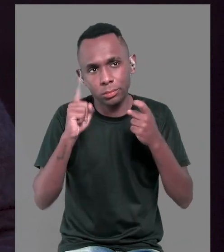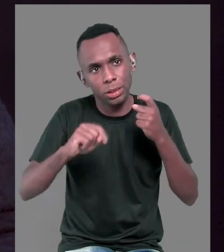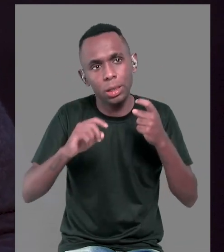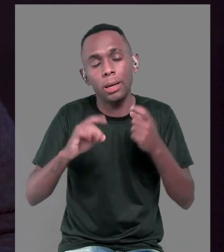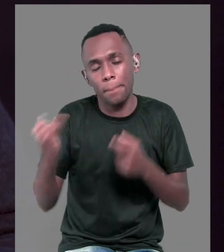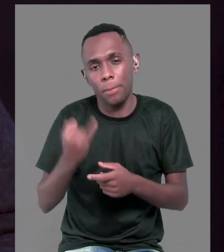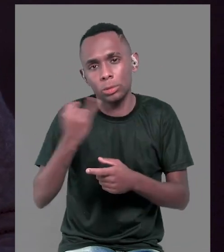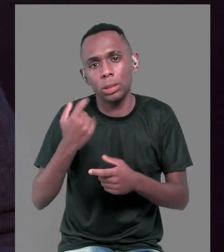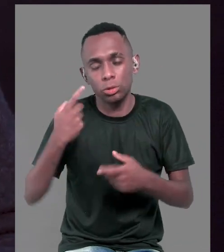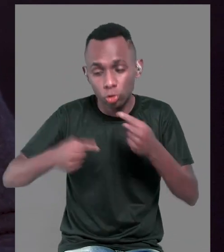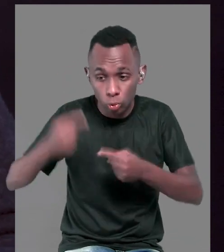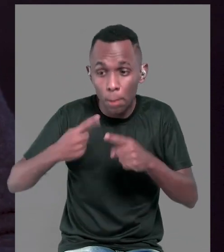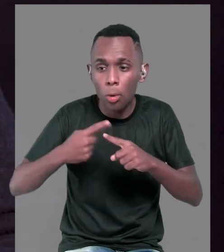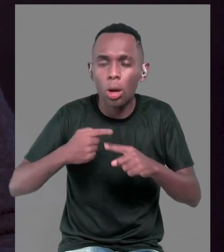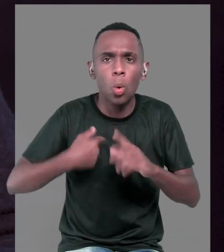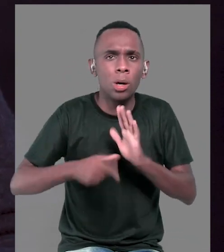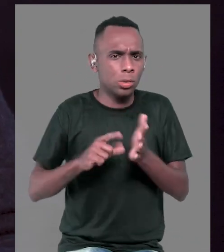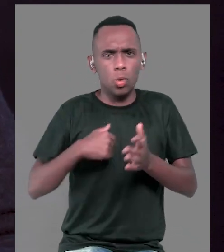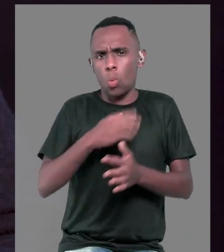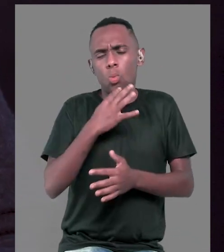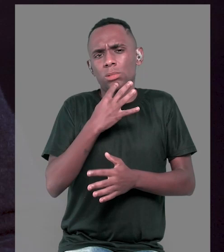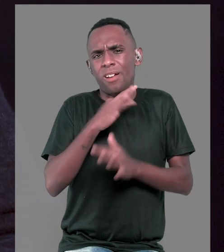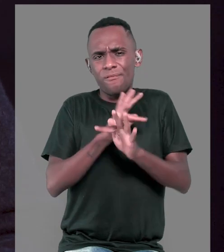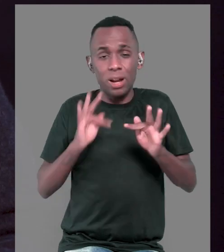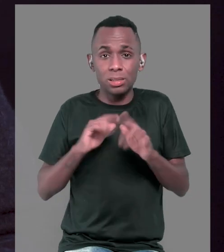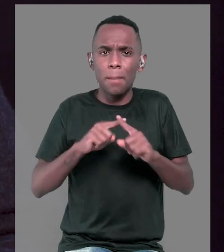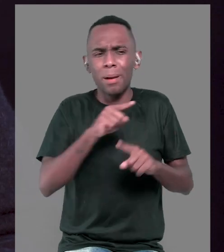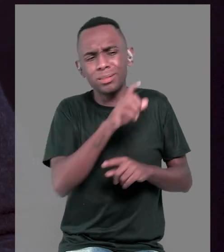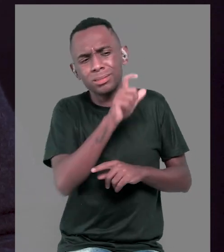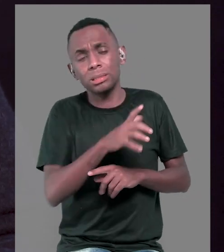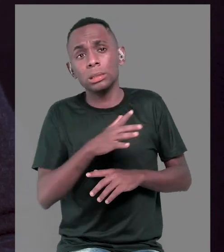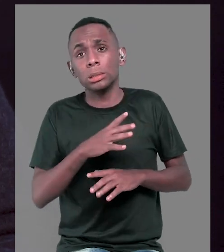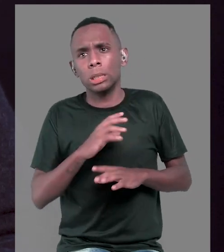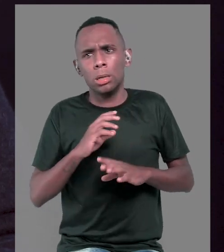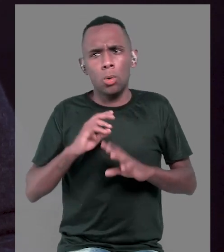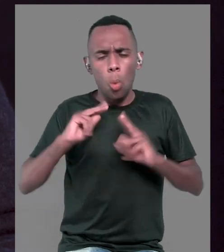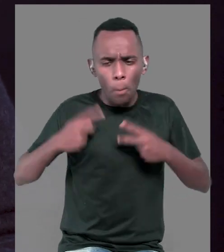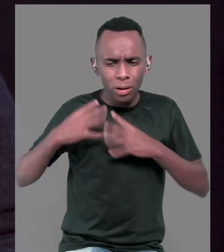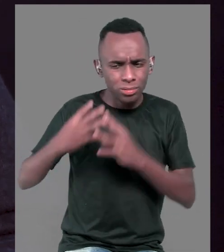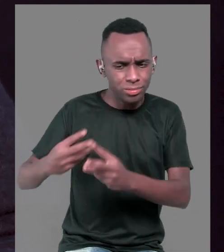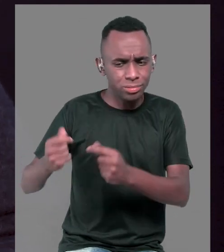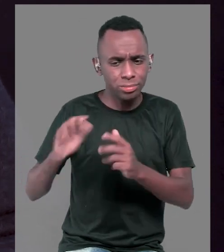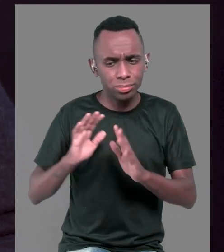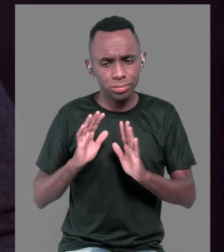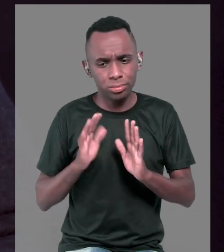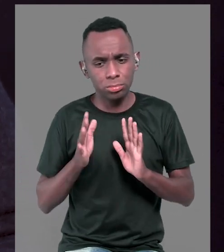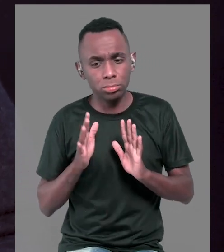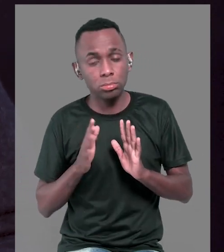essa frase, mas de modo nenhum ela me parece absurda ou descabida. O que